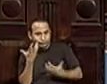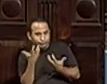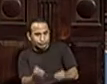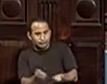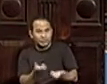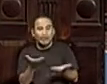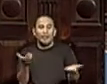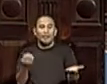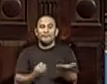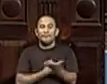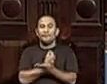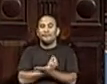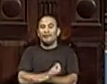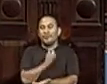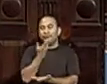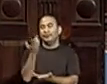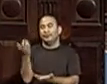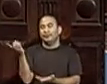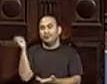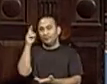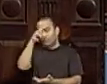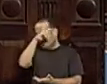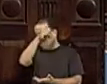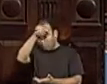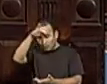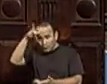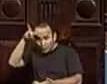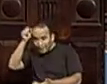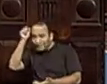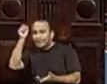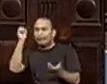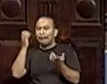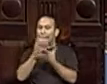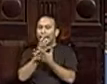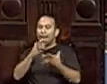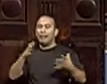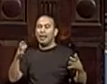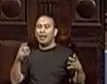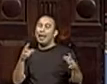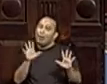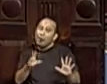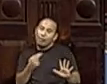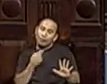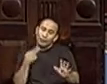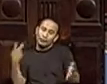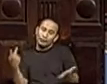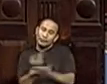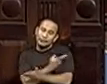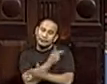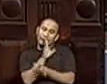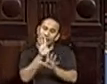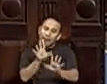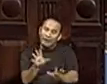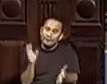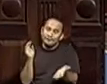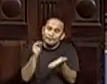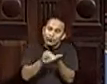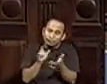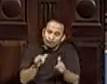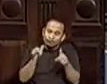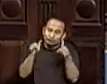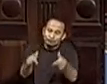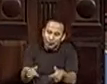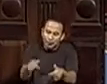vive uma instabilidade política imensa. Agora, o que não pode acontecer é essa instabilidade política